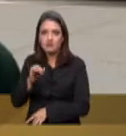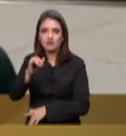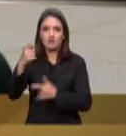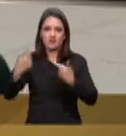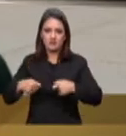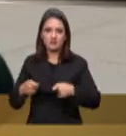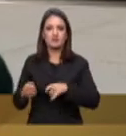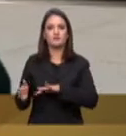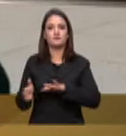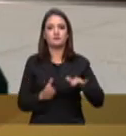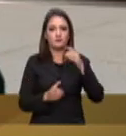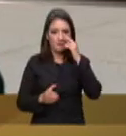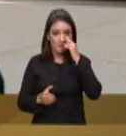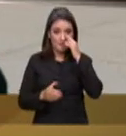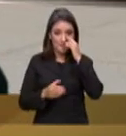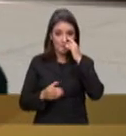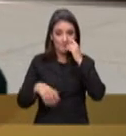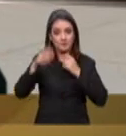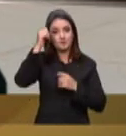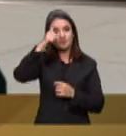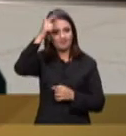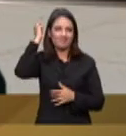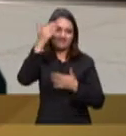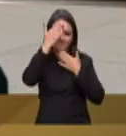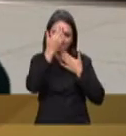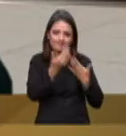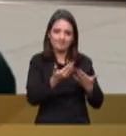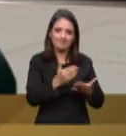obrigado, ministro Alexandre. Eu que agradeço. E, aliás,